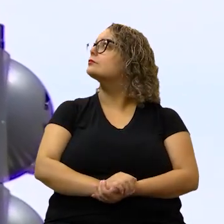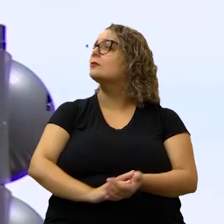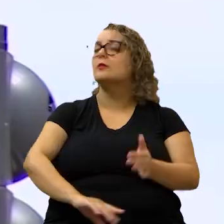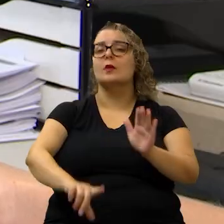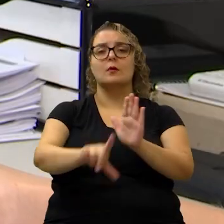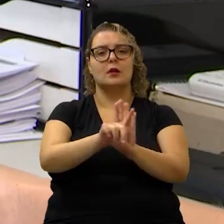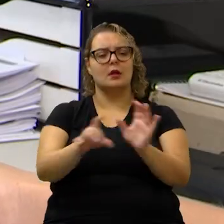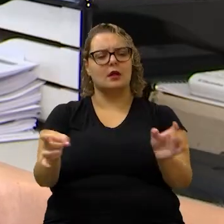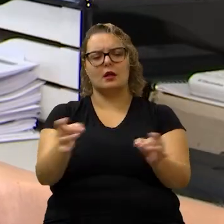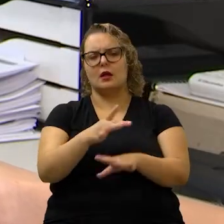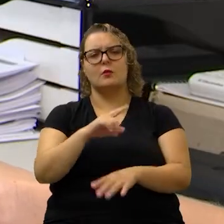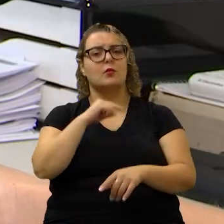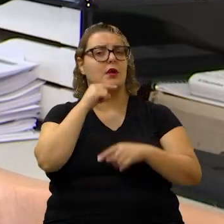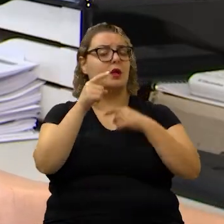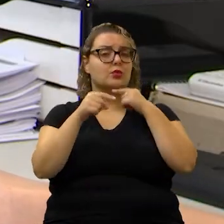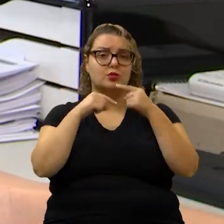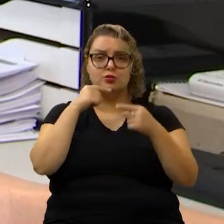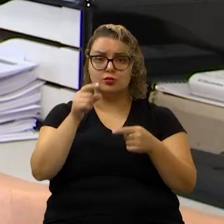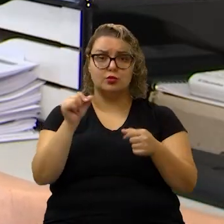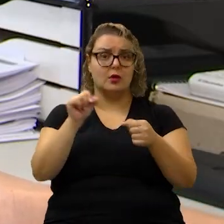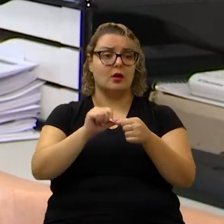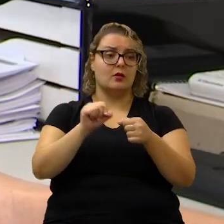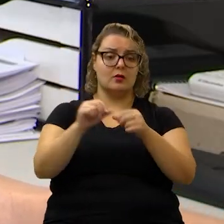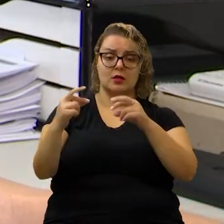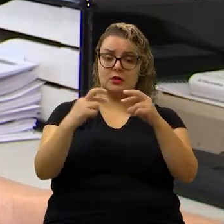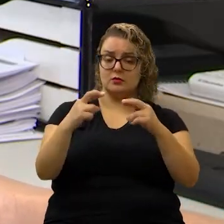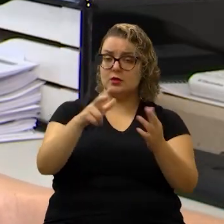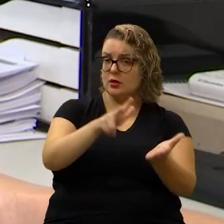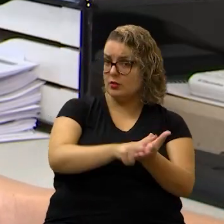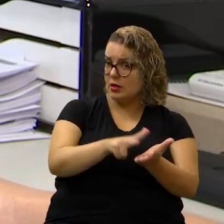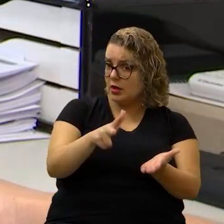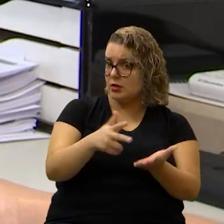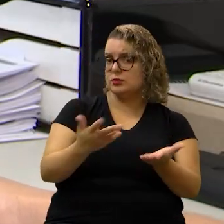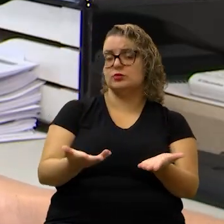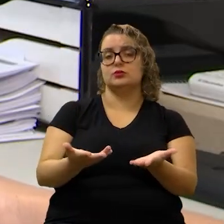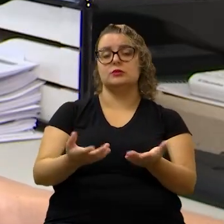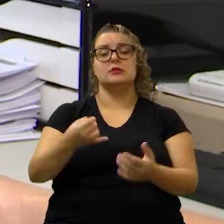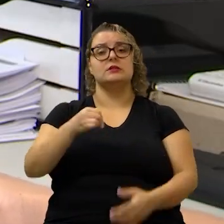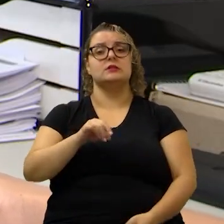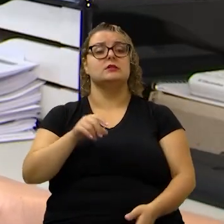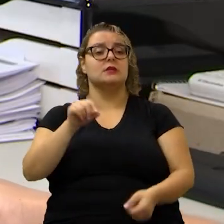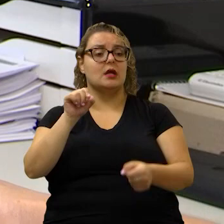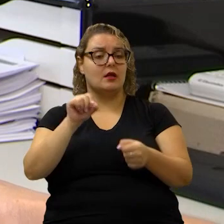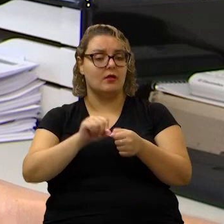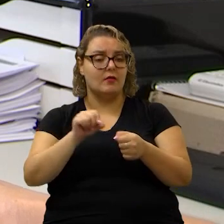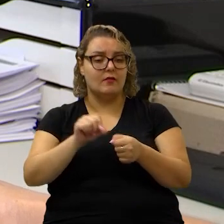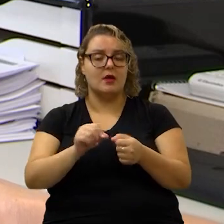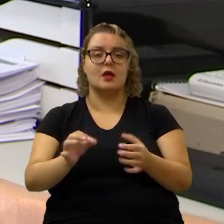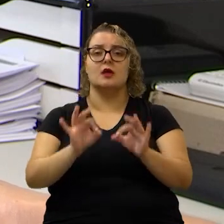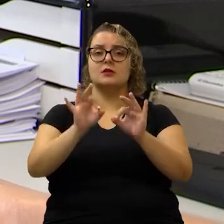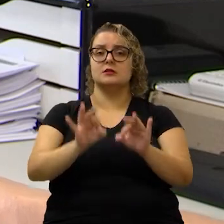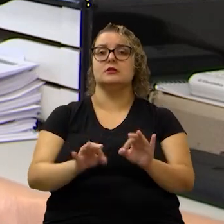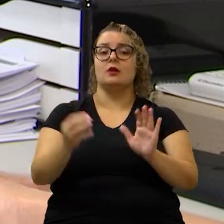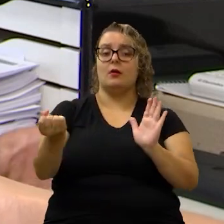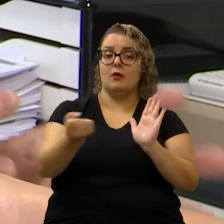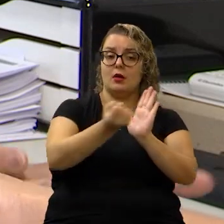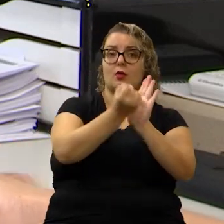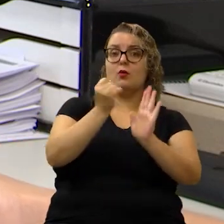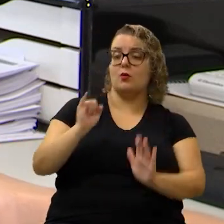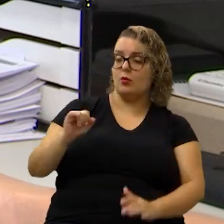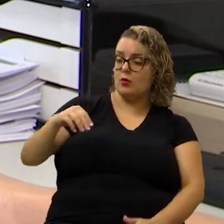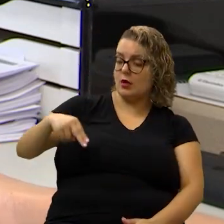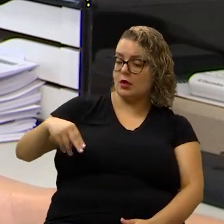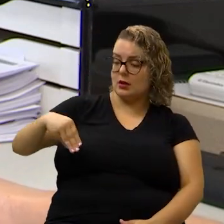radares então a lei ela vem acabar com essa situação fazer analisar a regulamentação se realmente